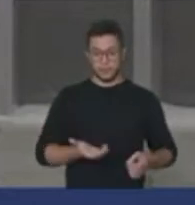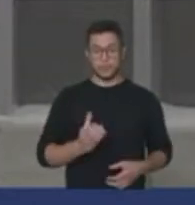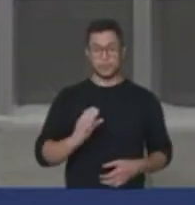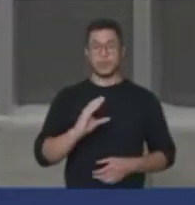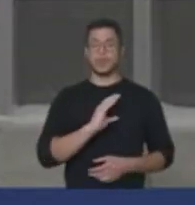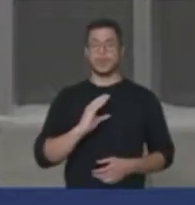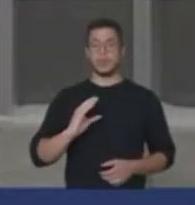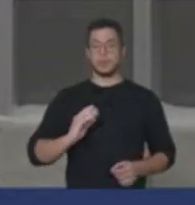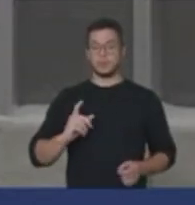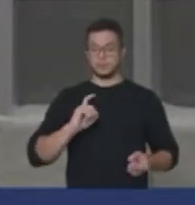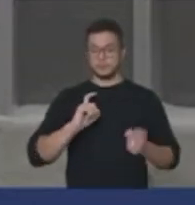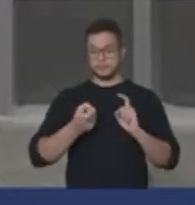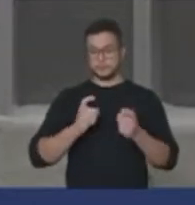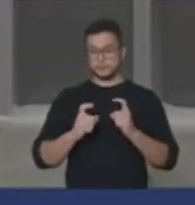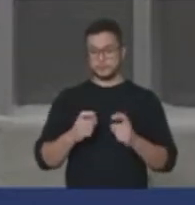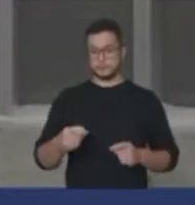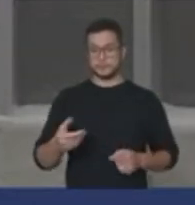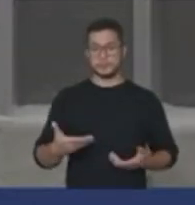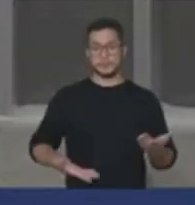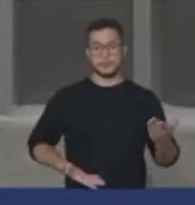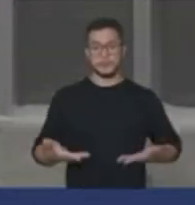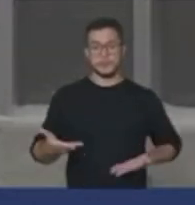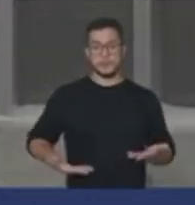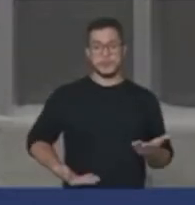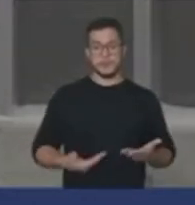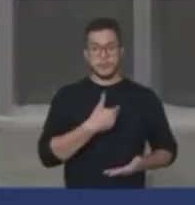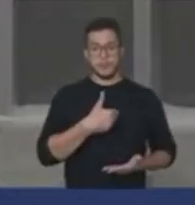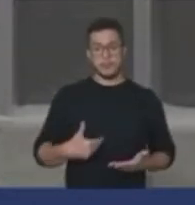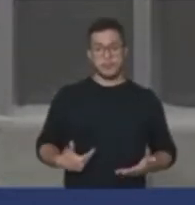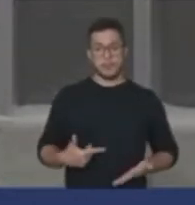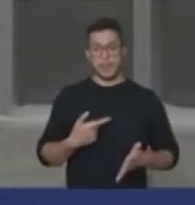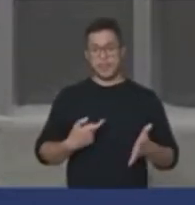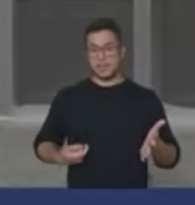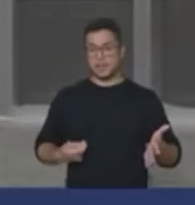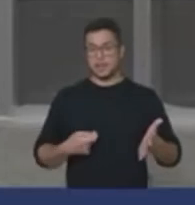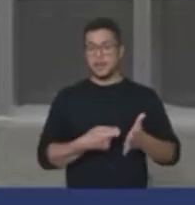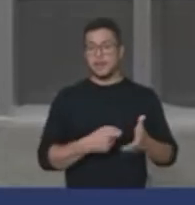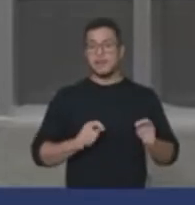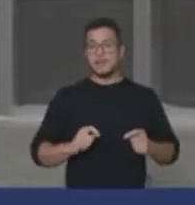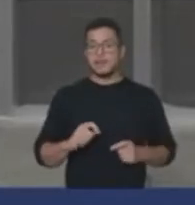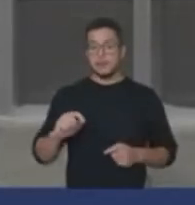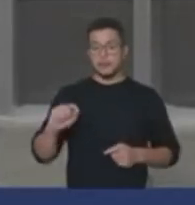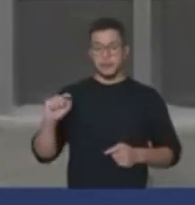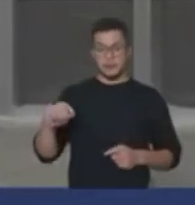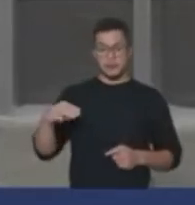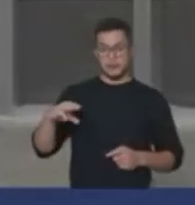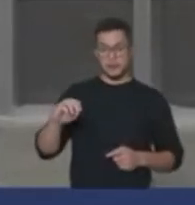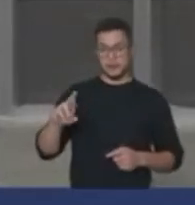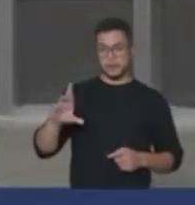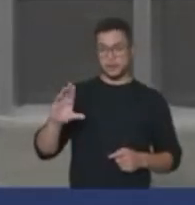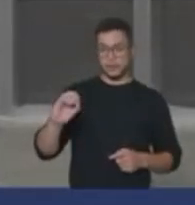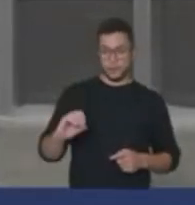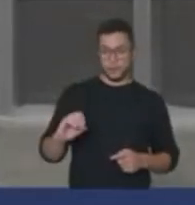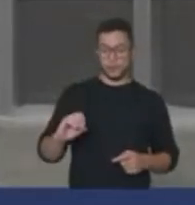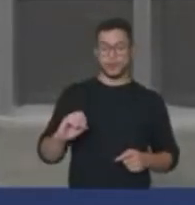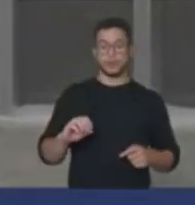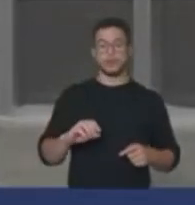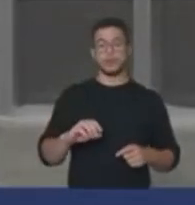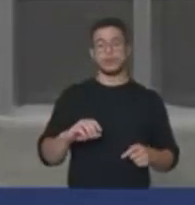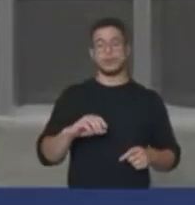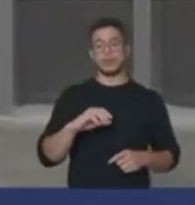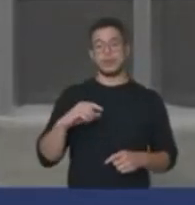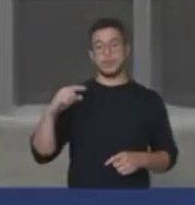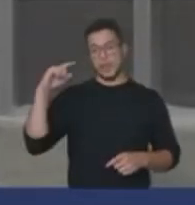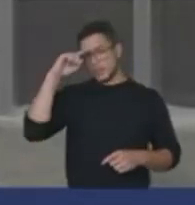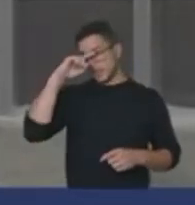Serviços Públicos, para fazer a denúncia que Moro e Dallagnol nunca o deixou fazer no interior da